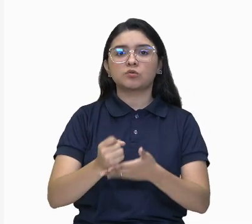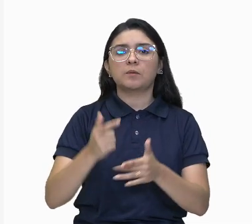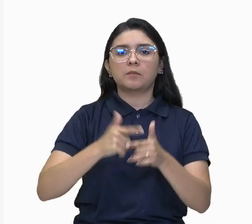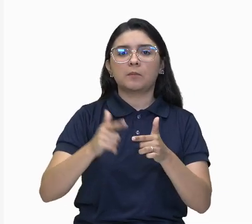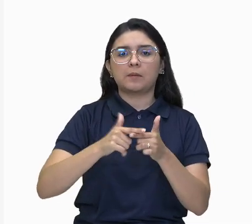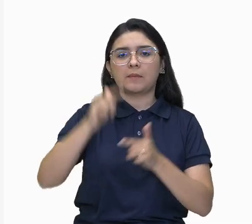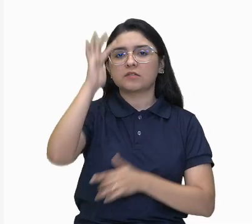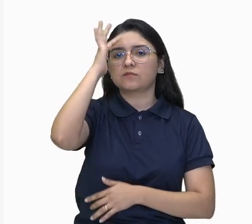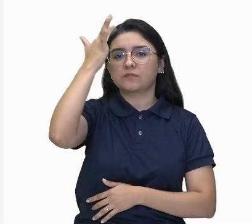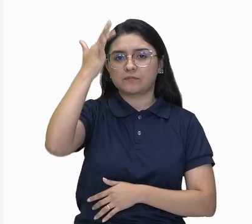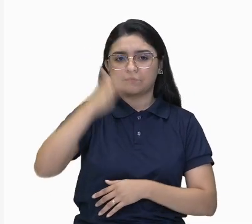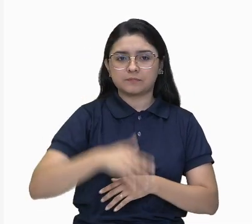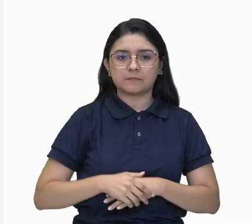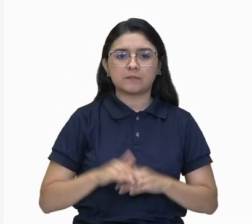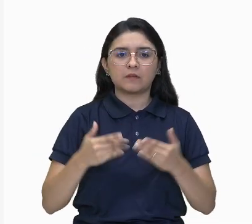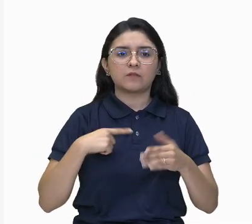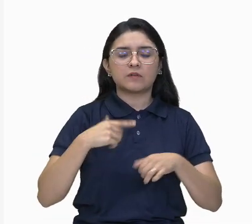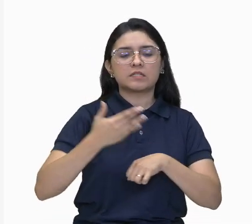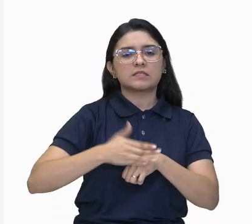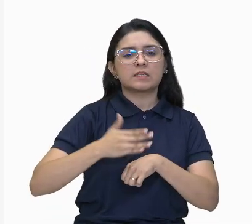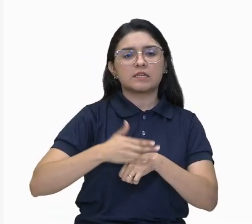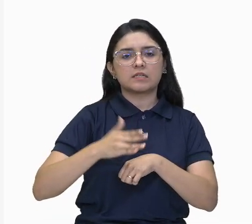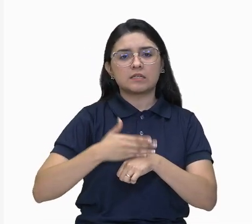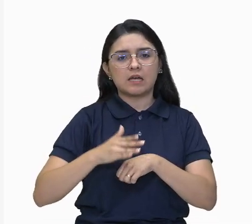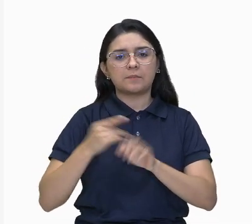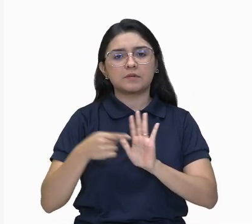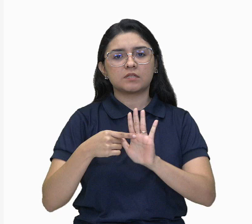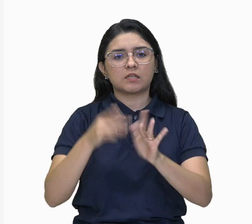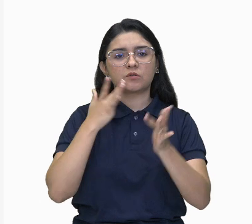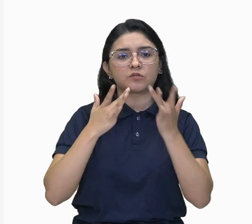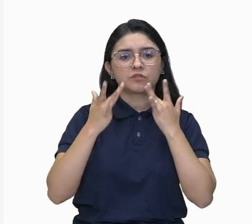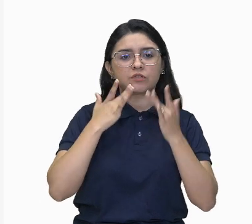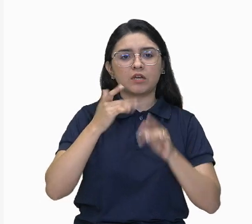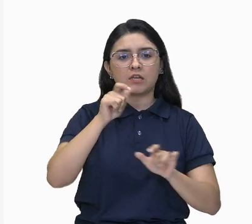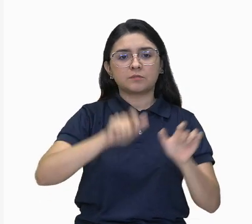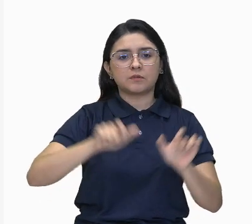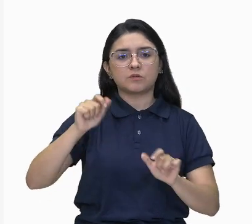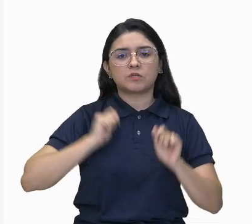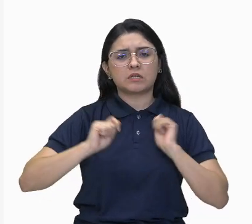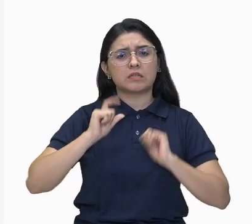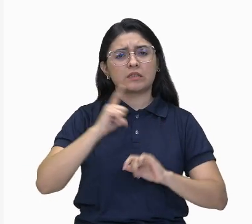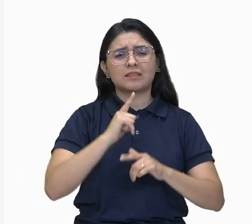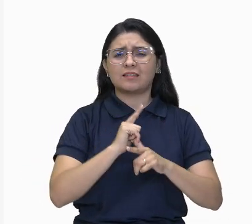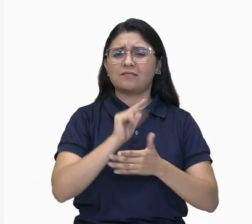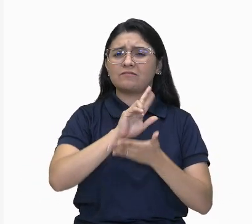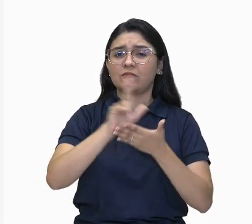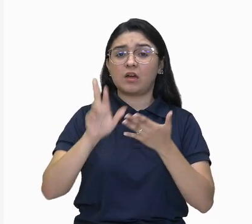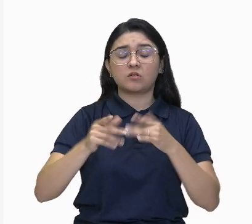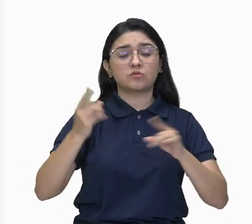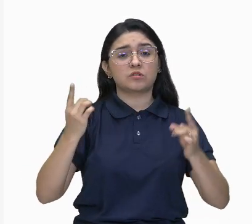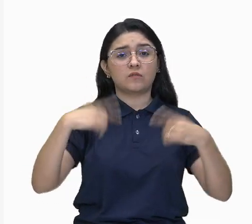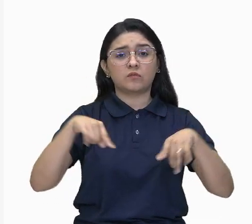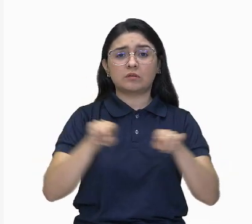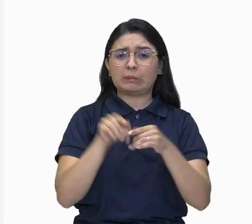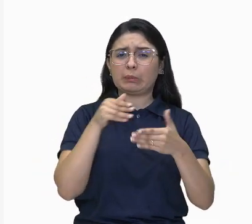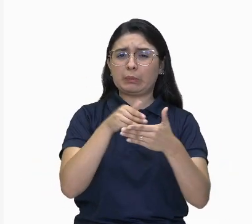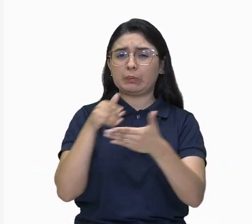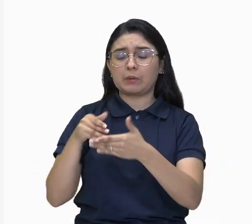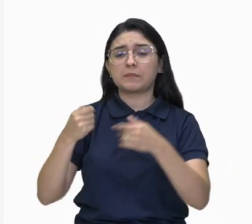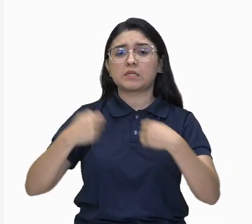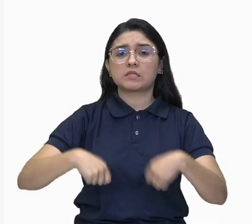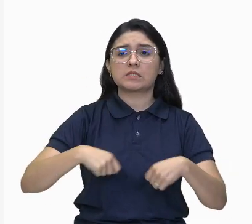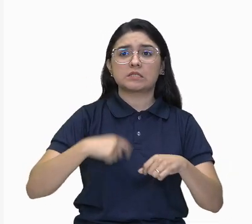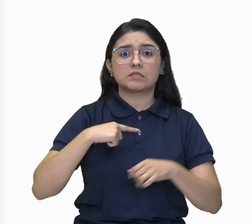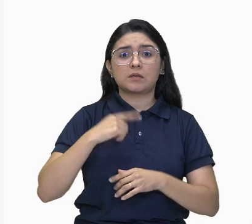problemas. Ao ensaiar e apresentar peças teatrais, os atores encontram desafios e obstáculos que exigem soluções